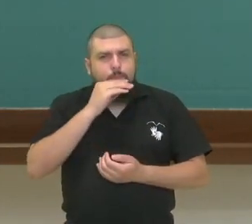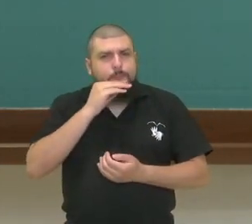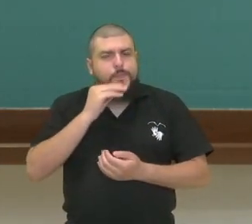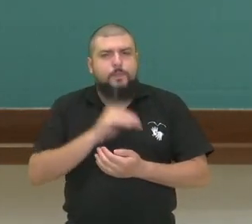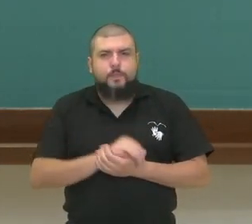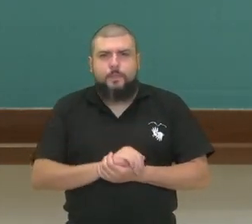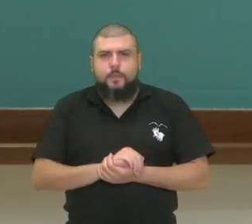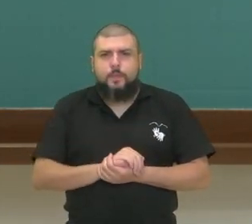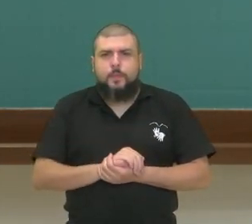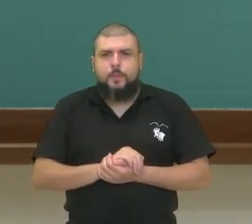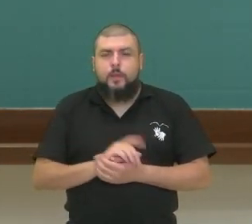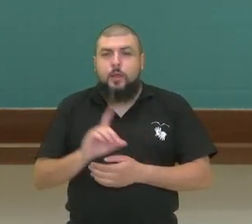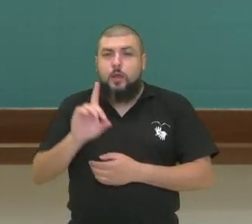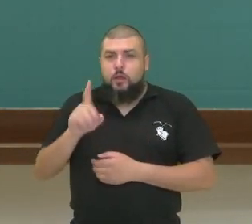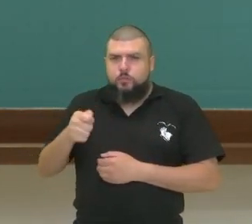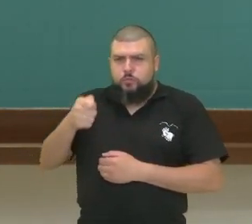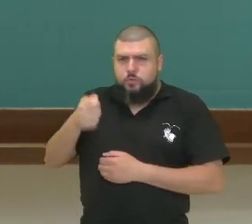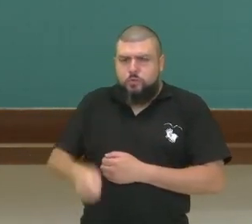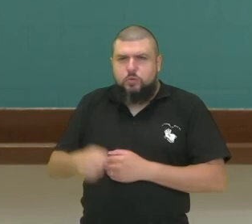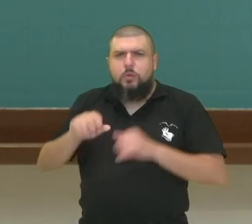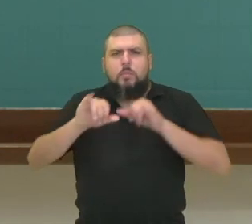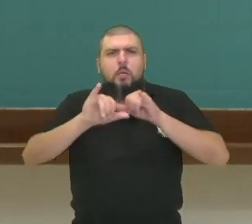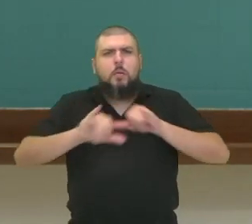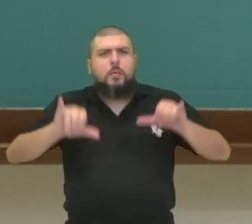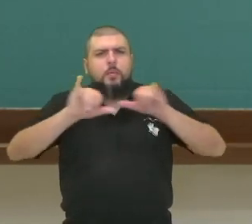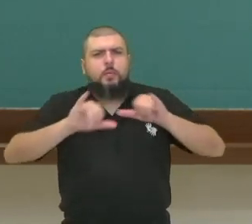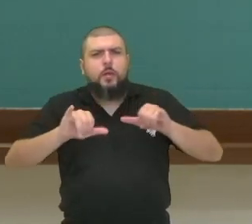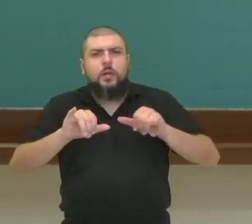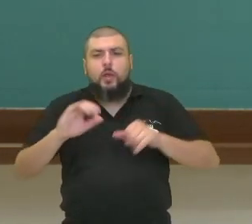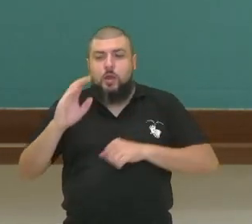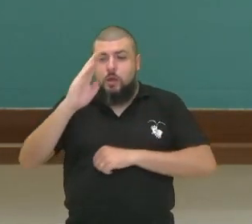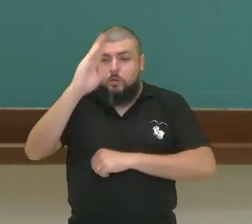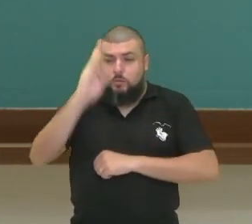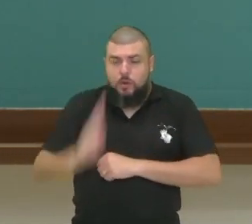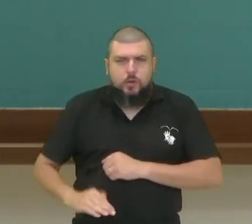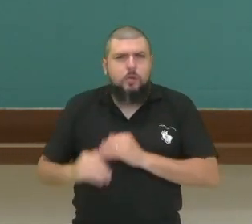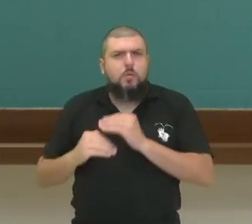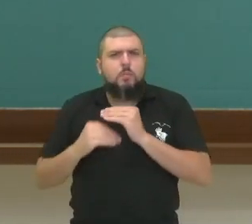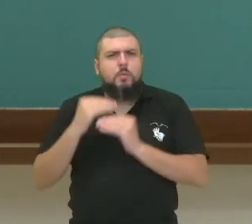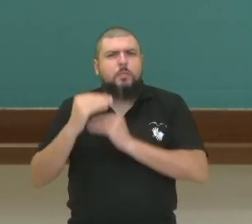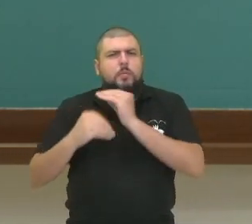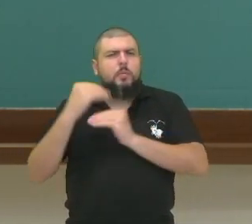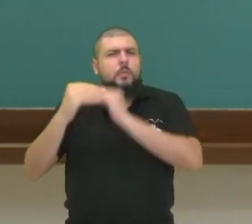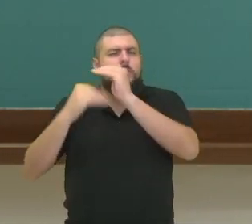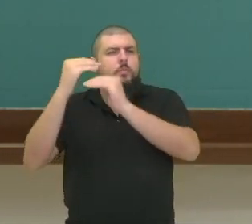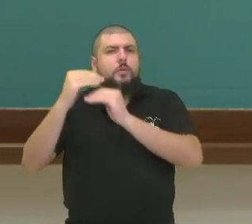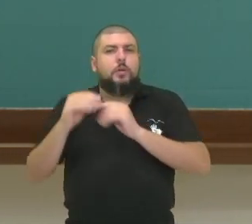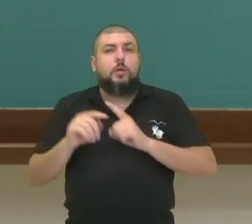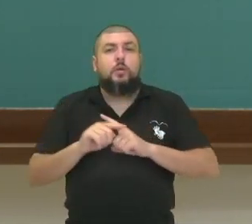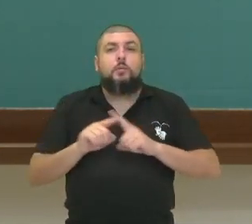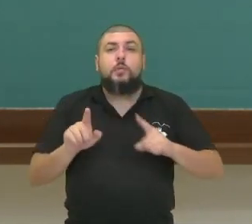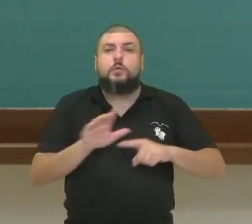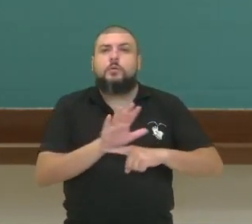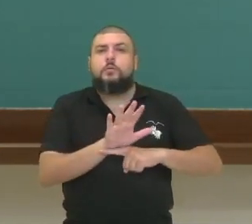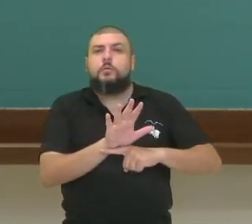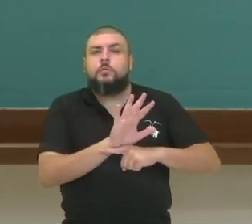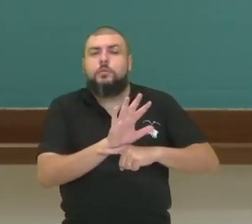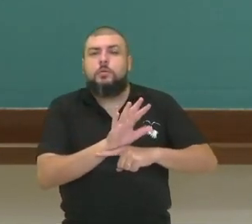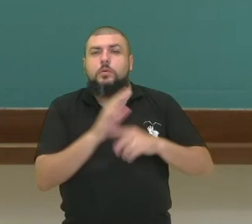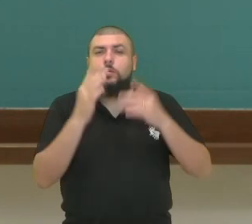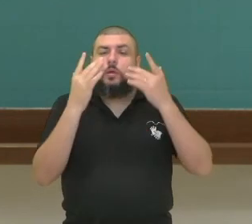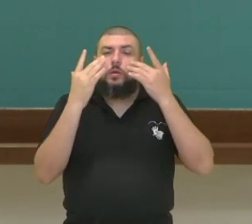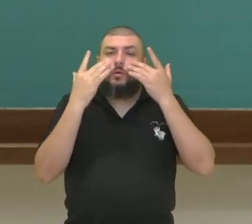divulgava o crescimento do PIB, o país que vai para frente, eles denunciavam, aqui pelo cinema e pelo teatro, o Brasil que